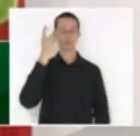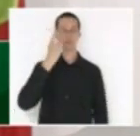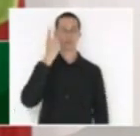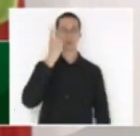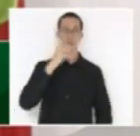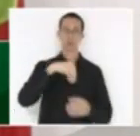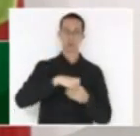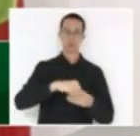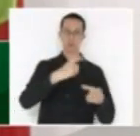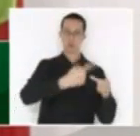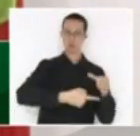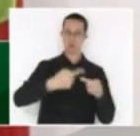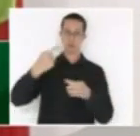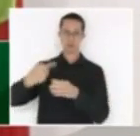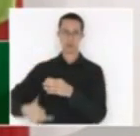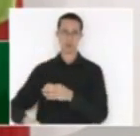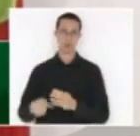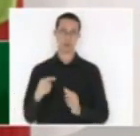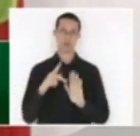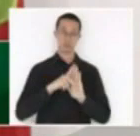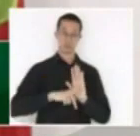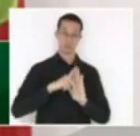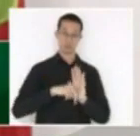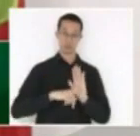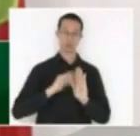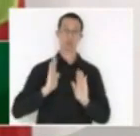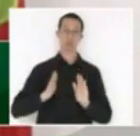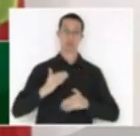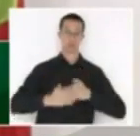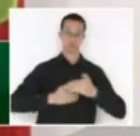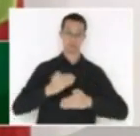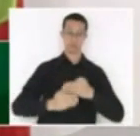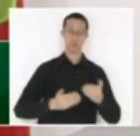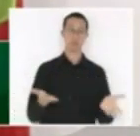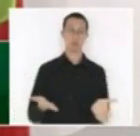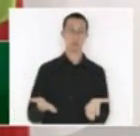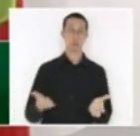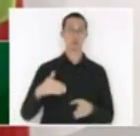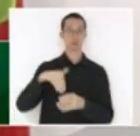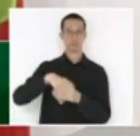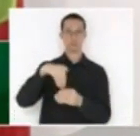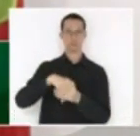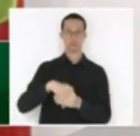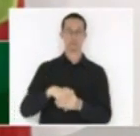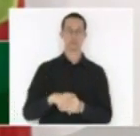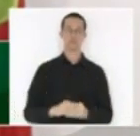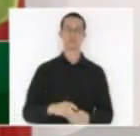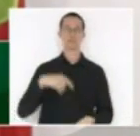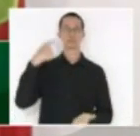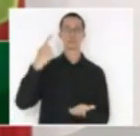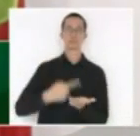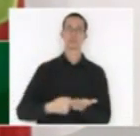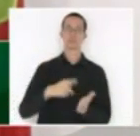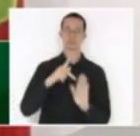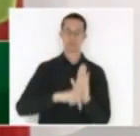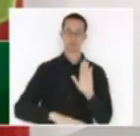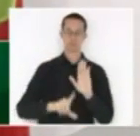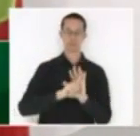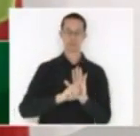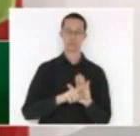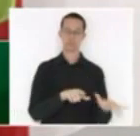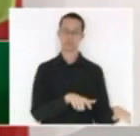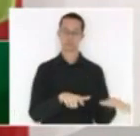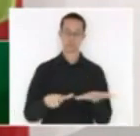que hoje virá a plenário, que institui, portanto, esse projeto de lei, a Semana Estadual da